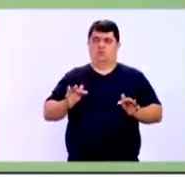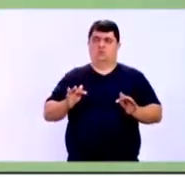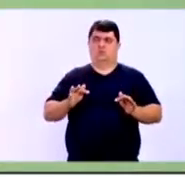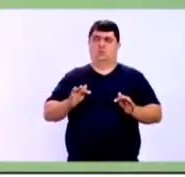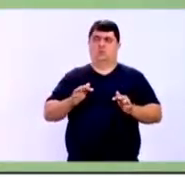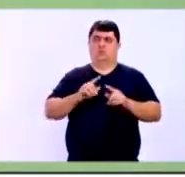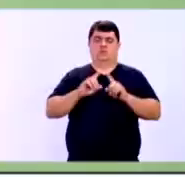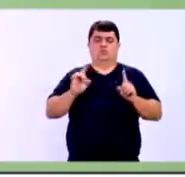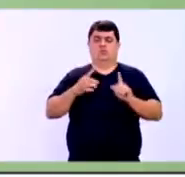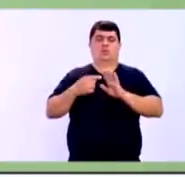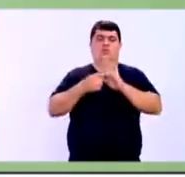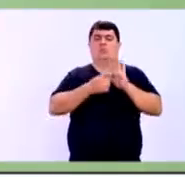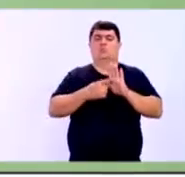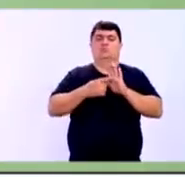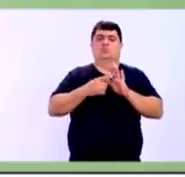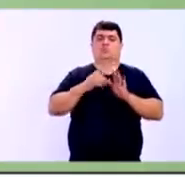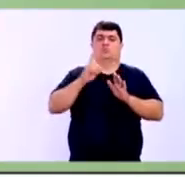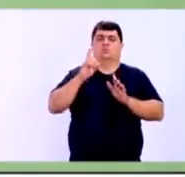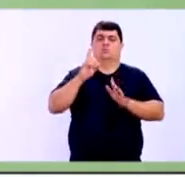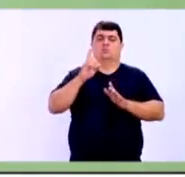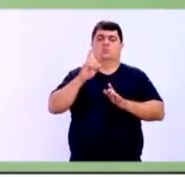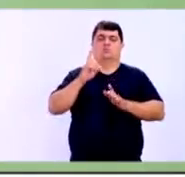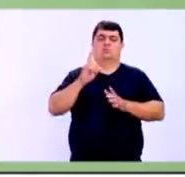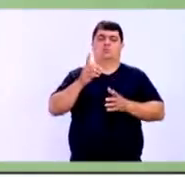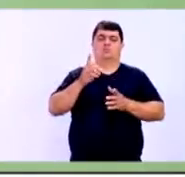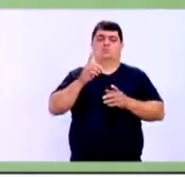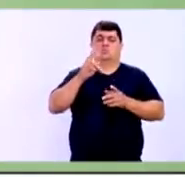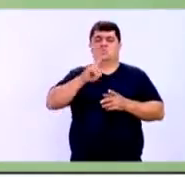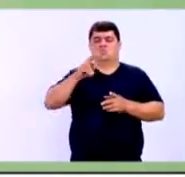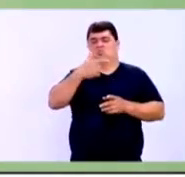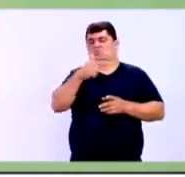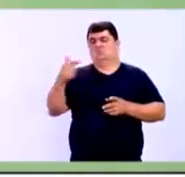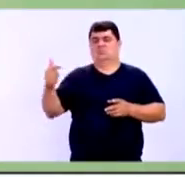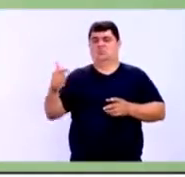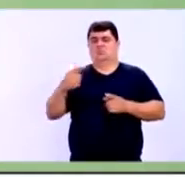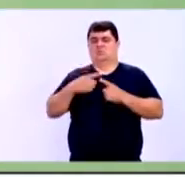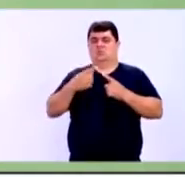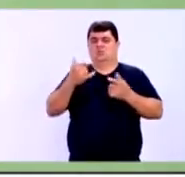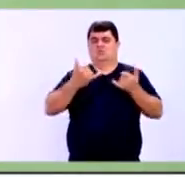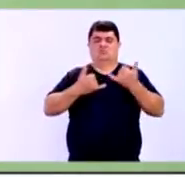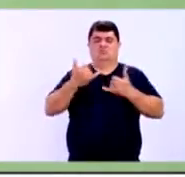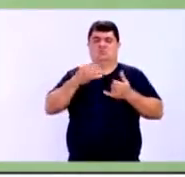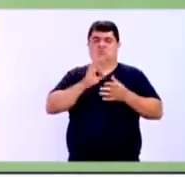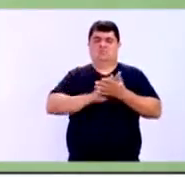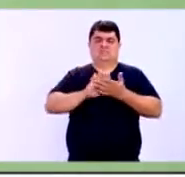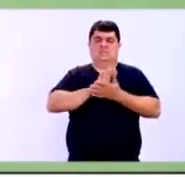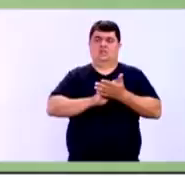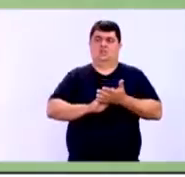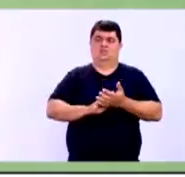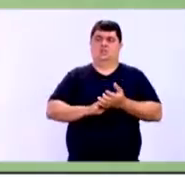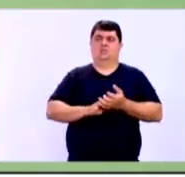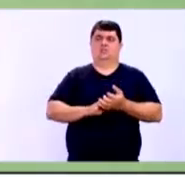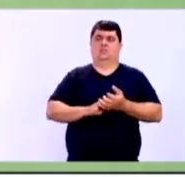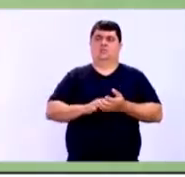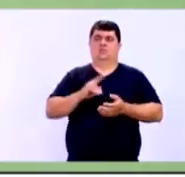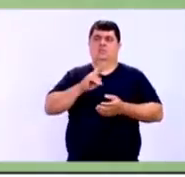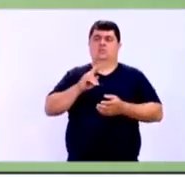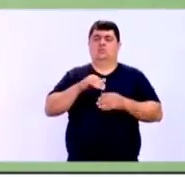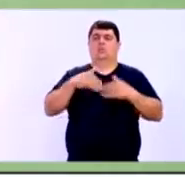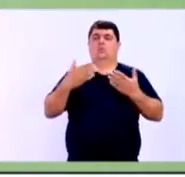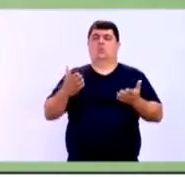só para as demonstrações contábeis. Cada vez mais em desuso porque não lhe traz informações gerenciais. E o que então é utilizado